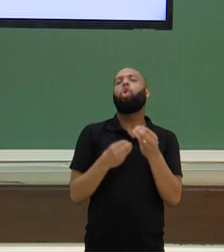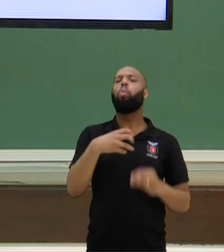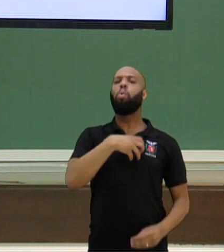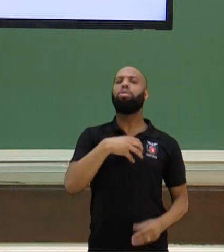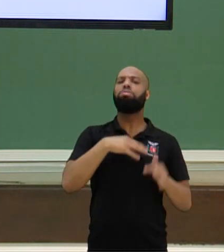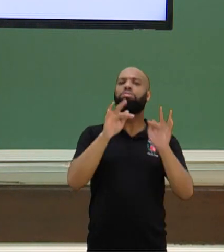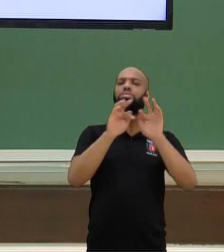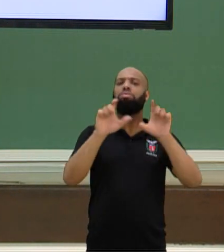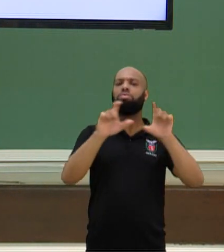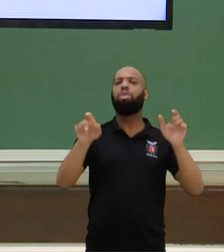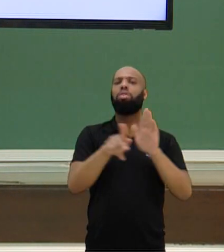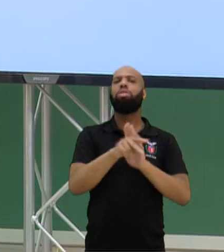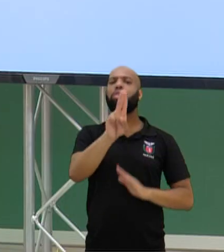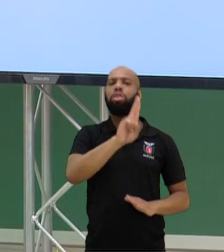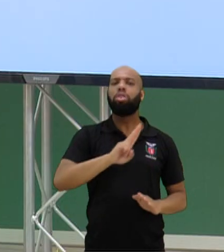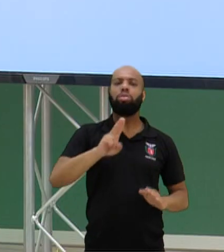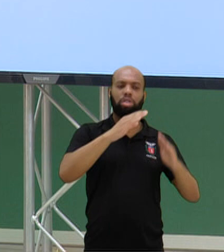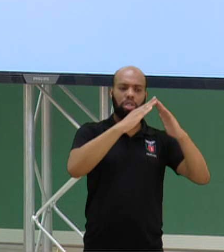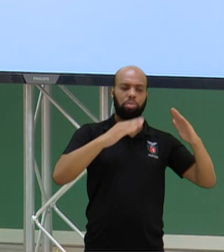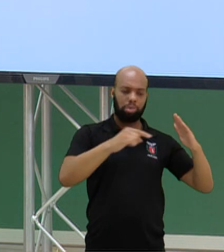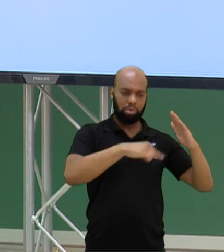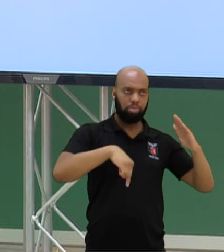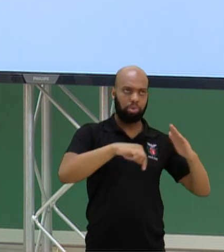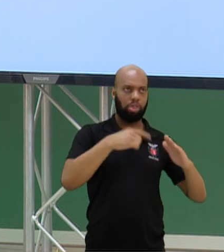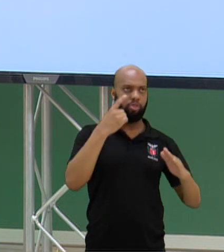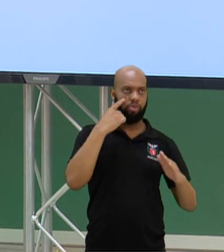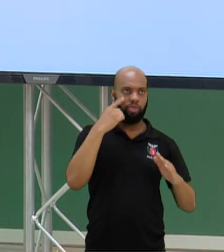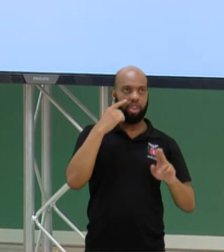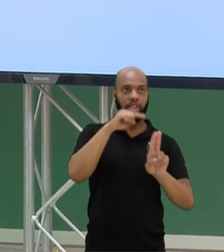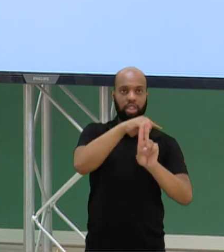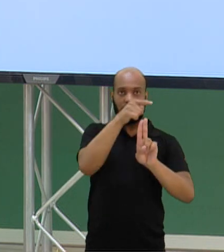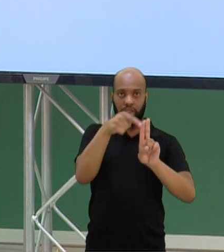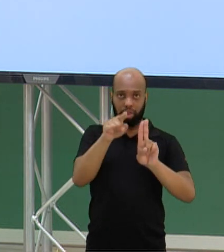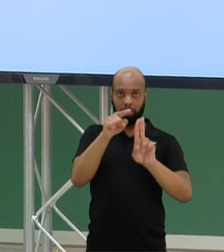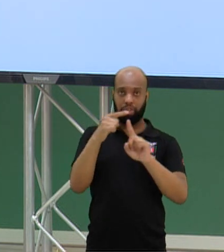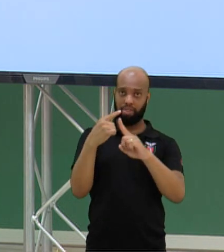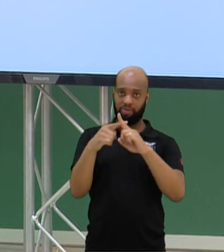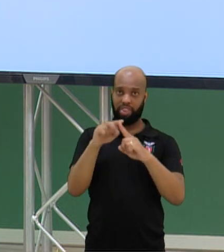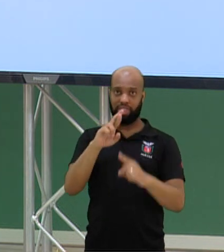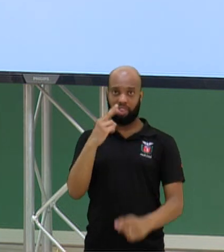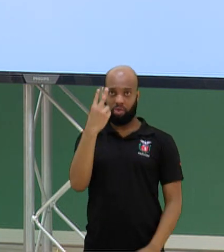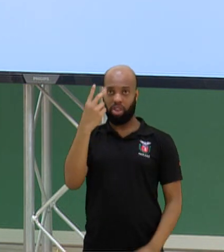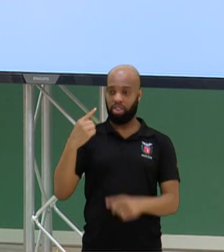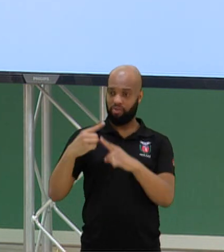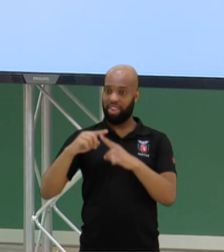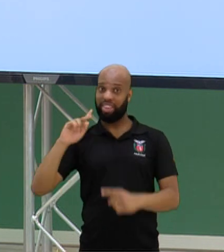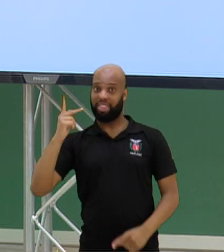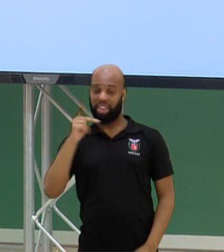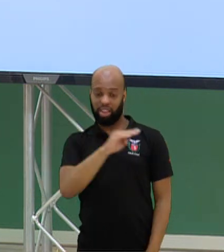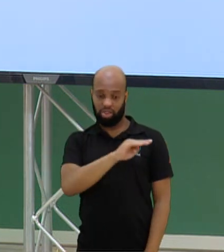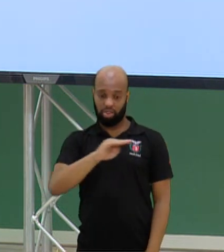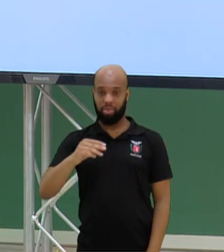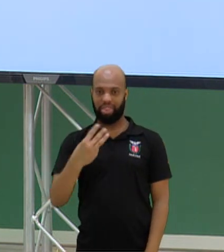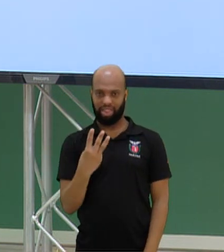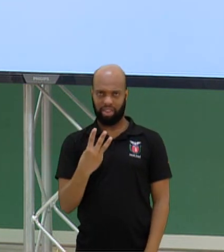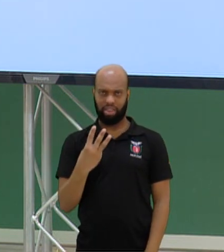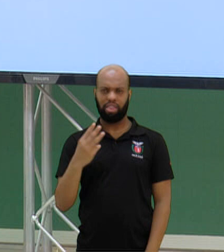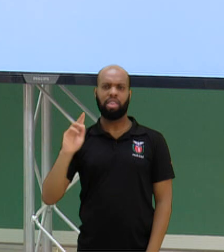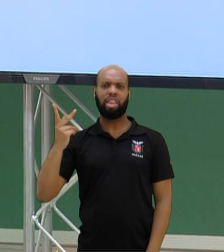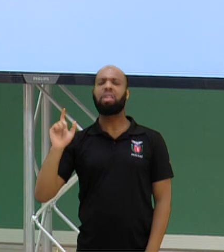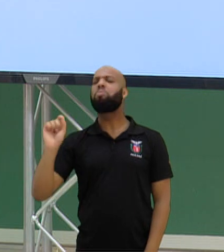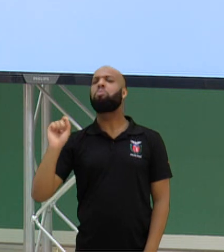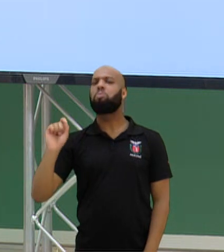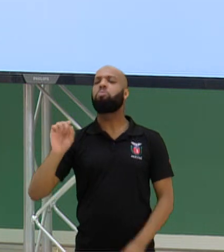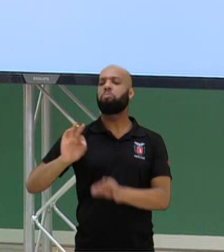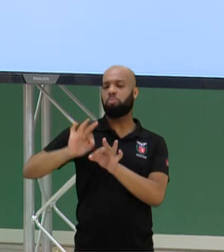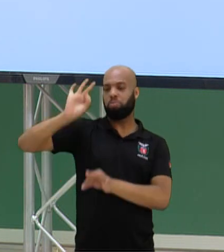fórmula aqui. Π vezes R ao quadrado, certo? R é o raio e H a altura, divididos por 3. Então, todos esses dados,